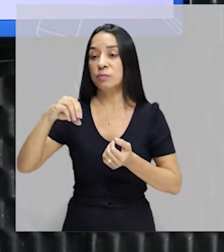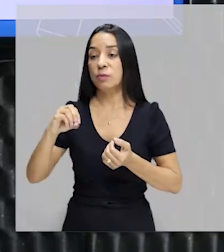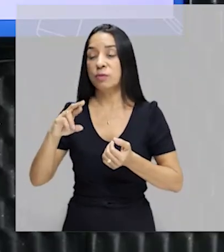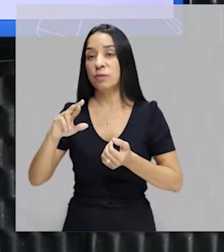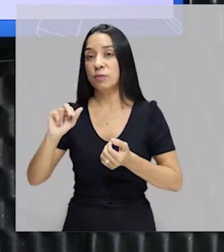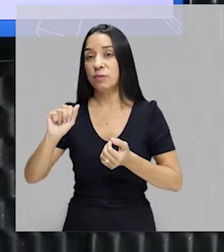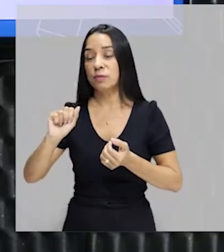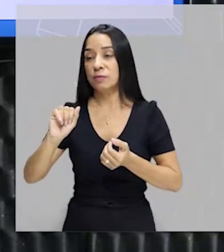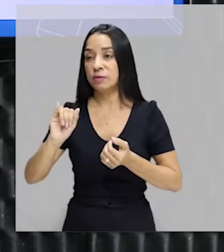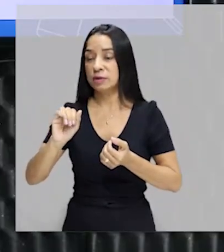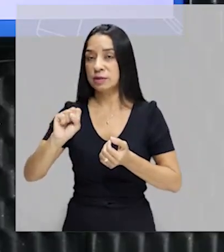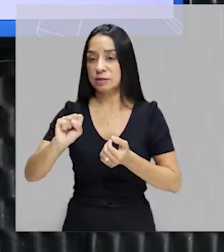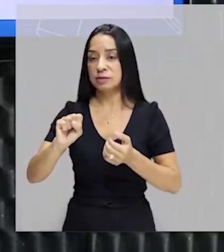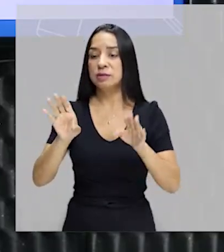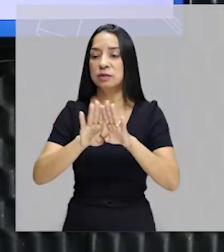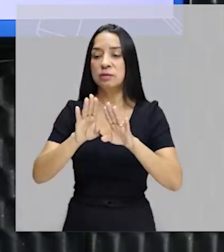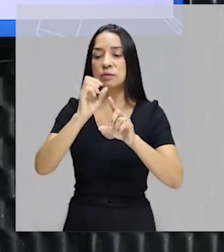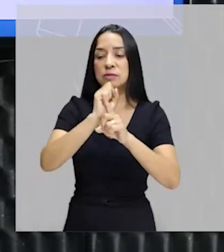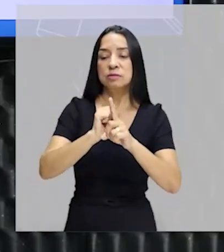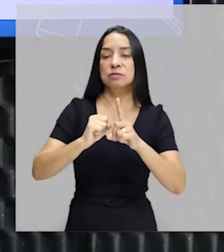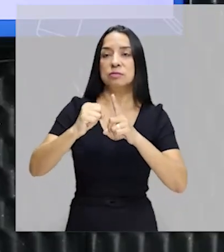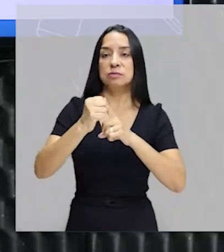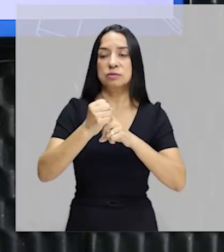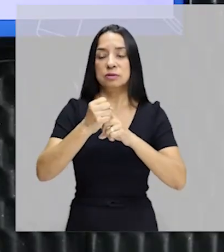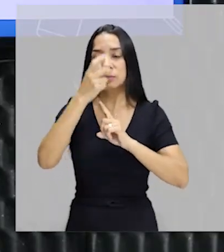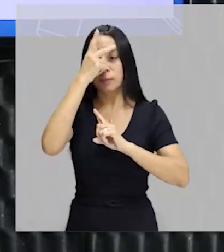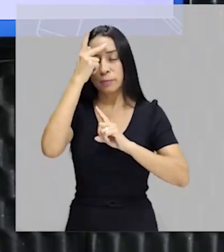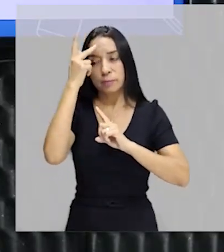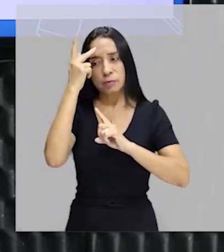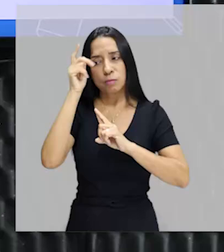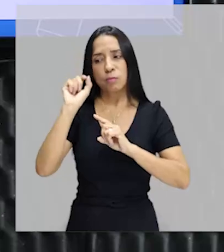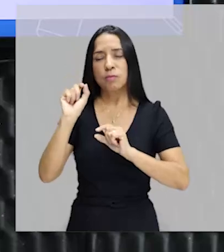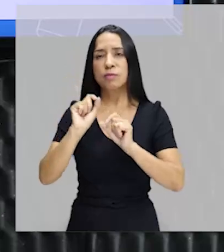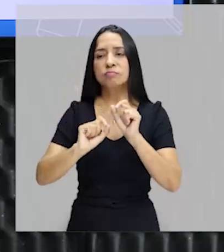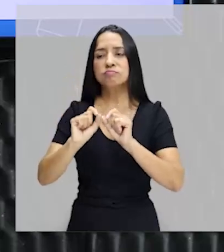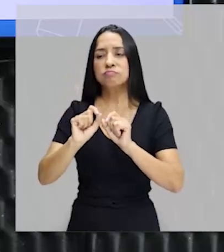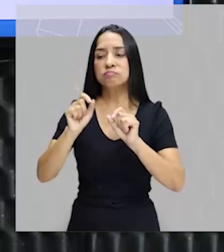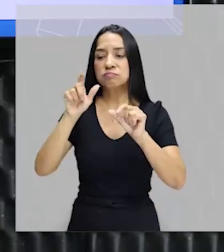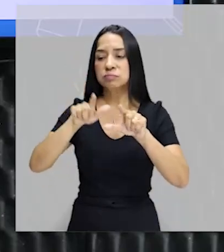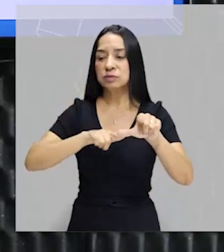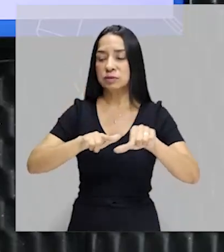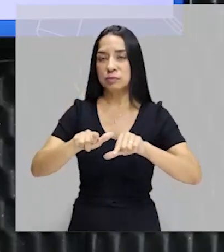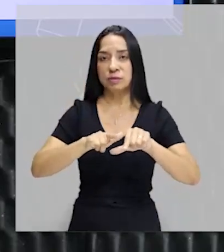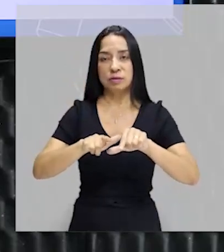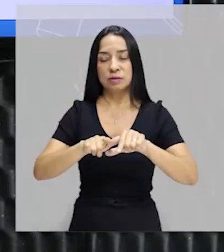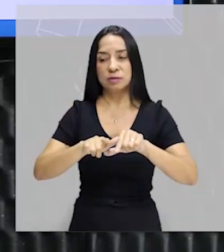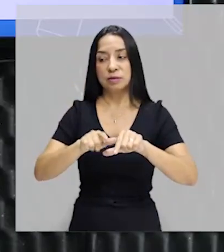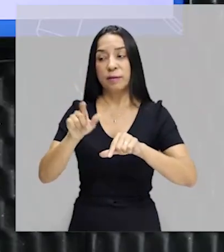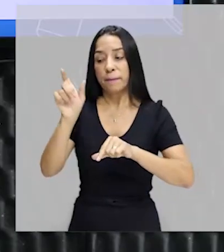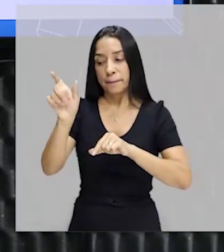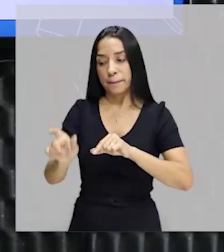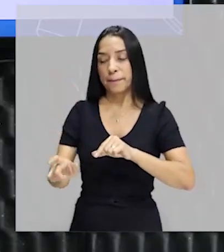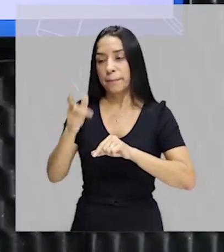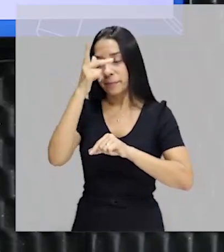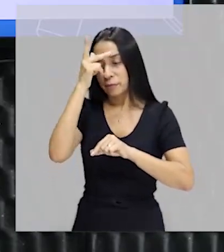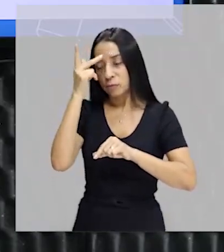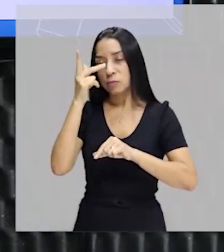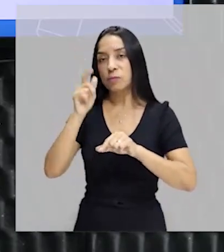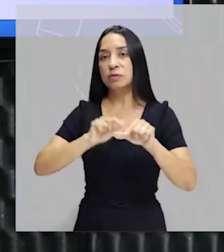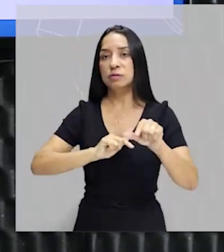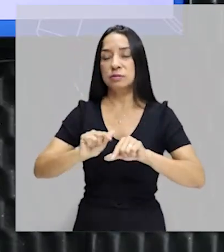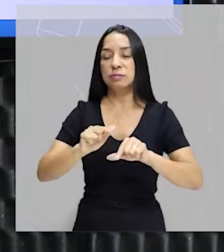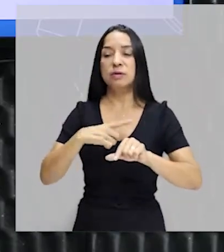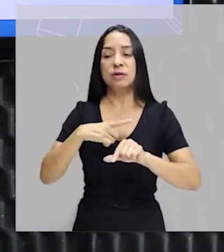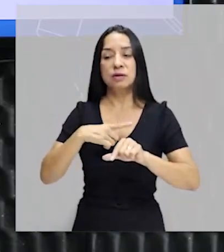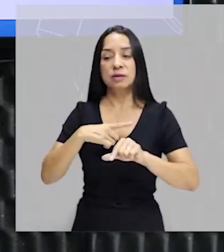sociais. Para quem, evidentemente, trabalha. Para quem trabalha, passa a ter valores a partir da industrialização